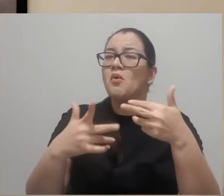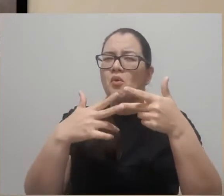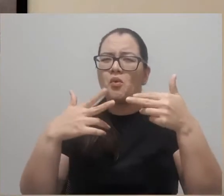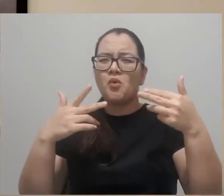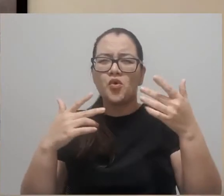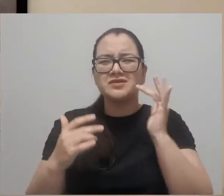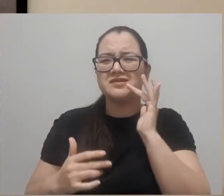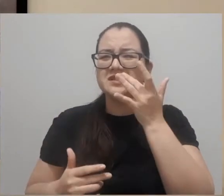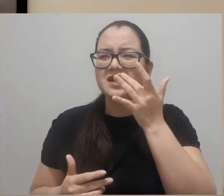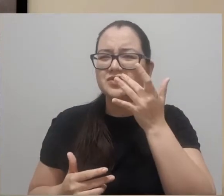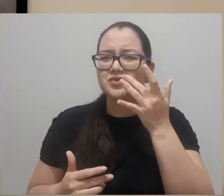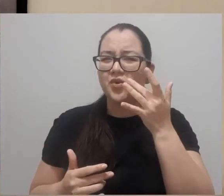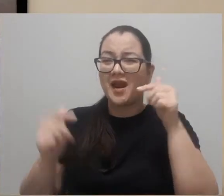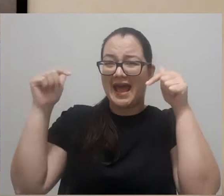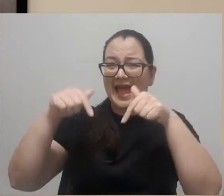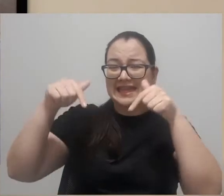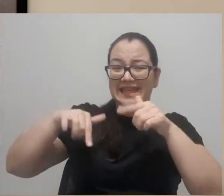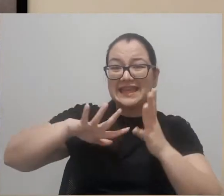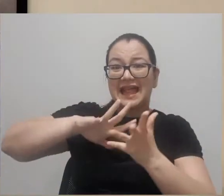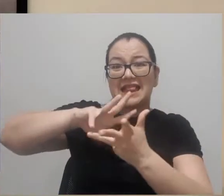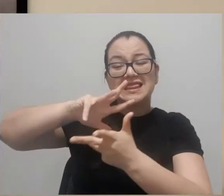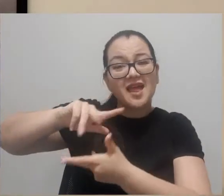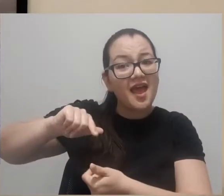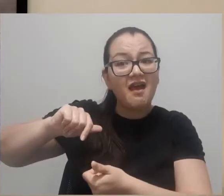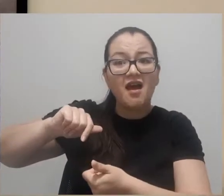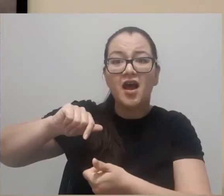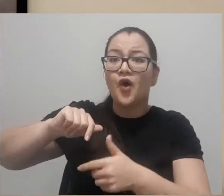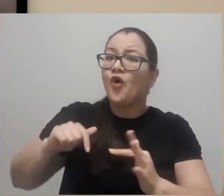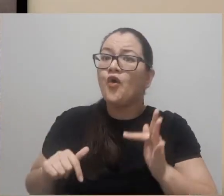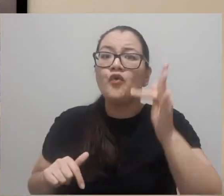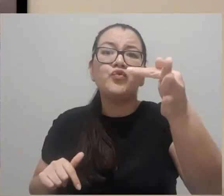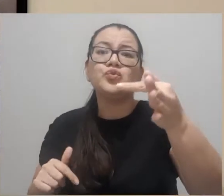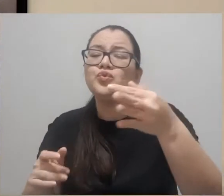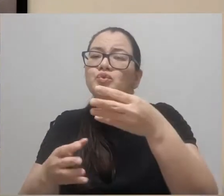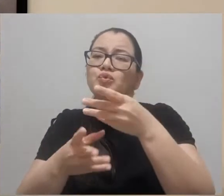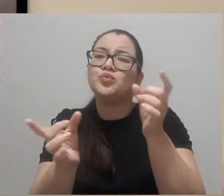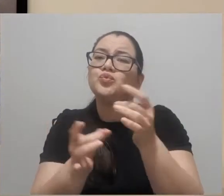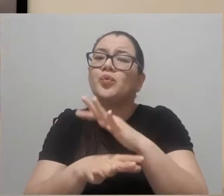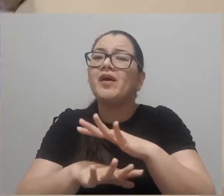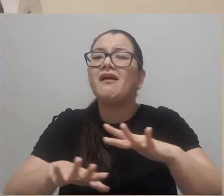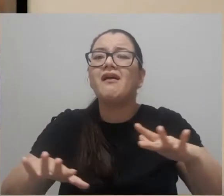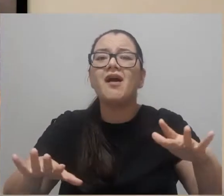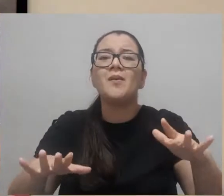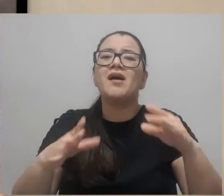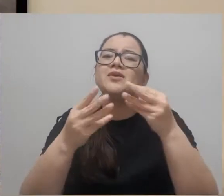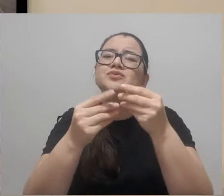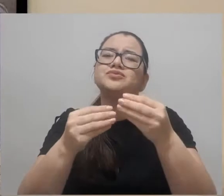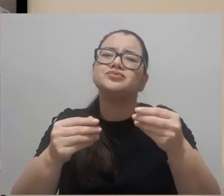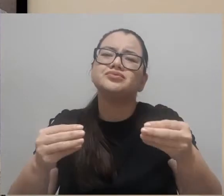carregam em si mesmo um princípio de deterioração e corrupção. Elas se desgastam. É